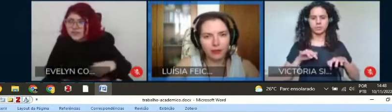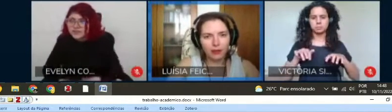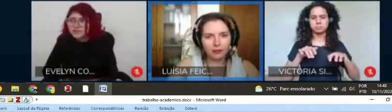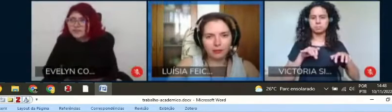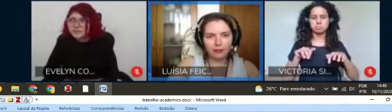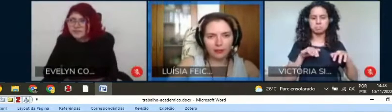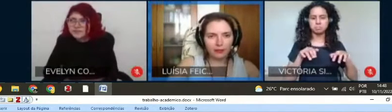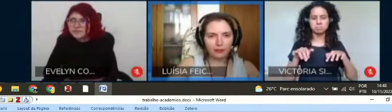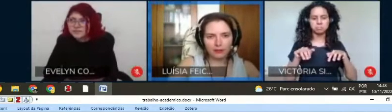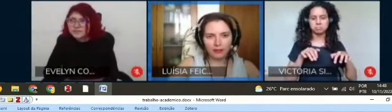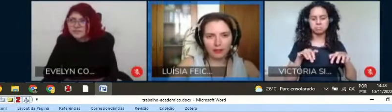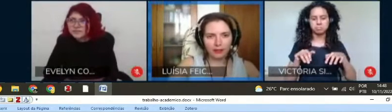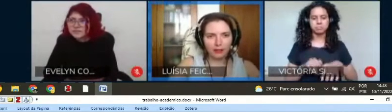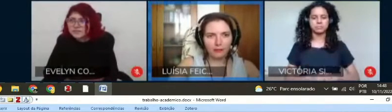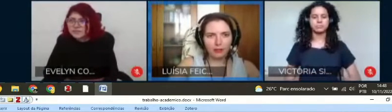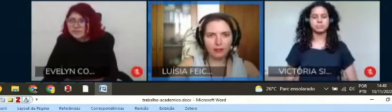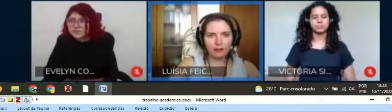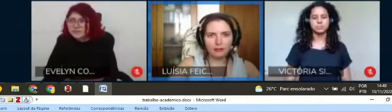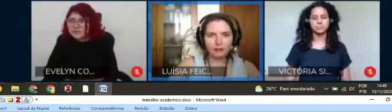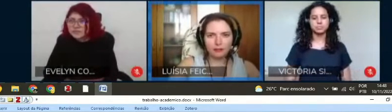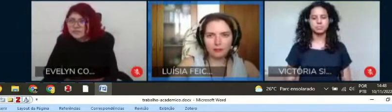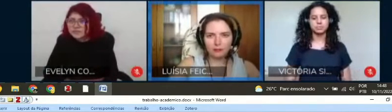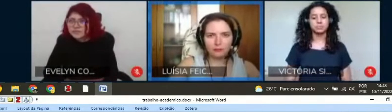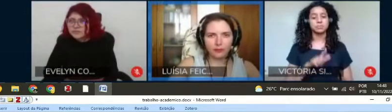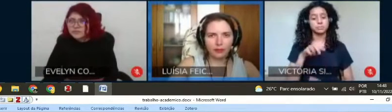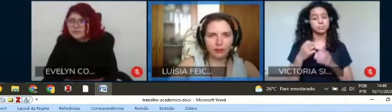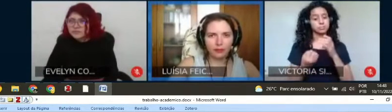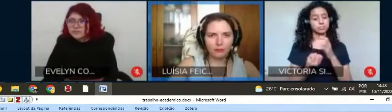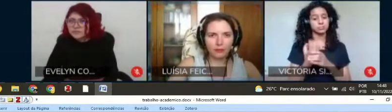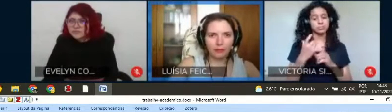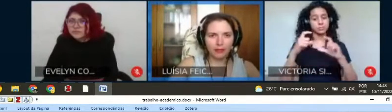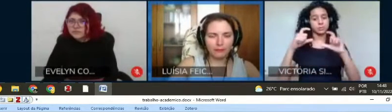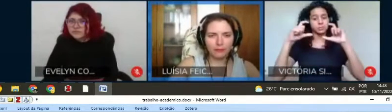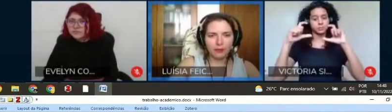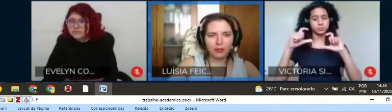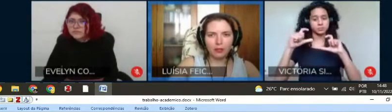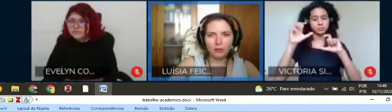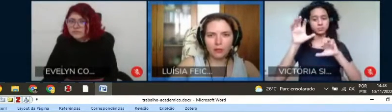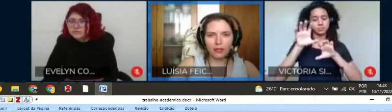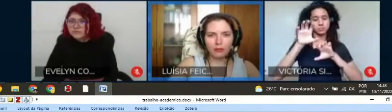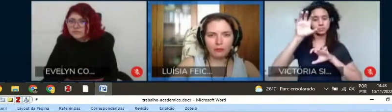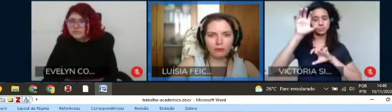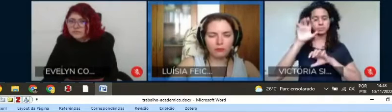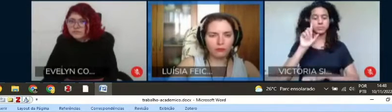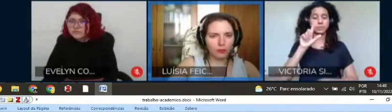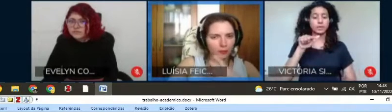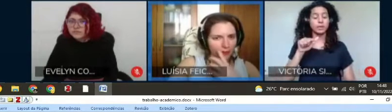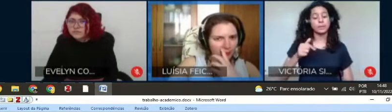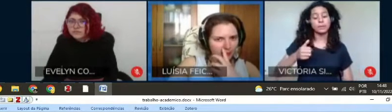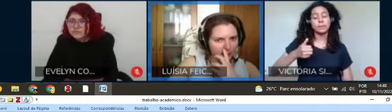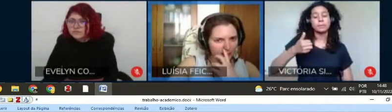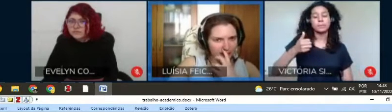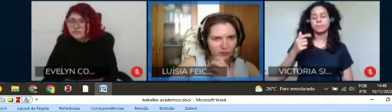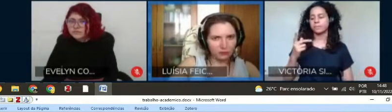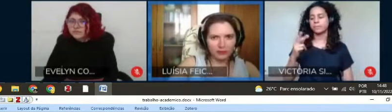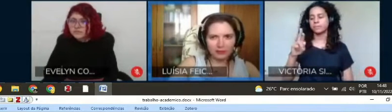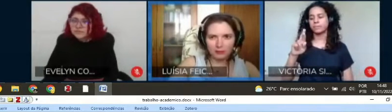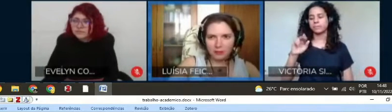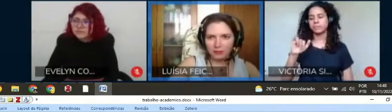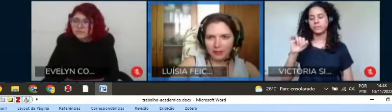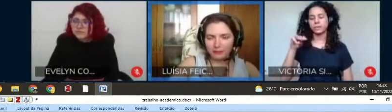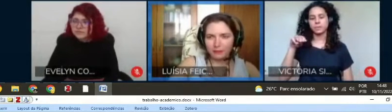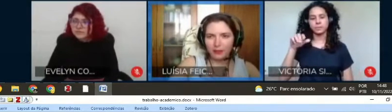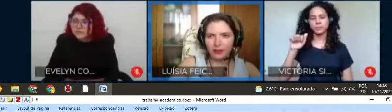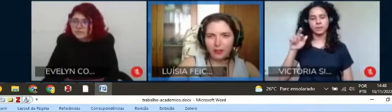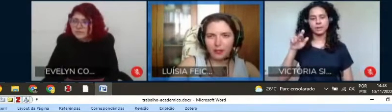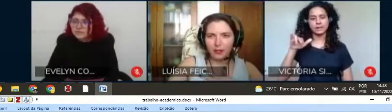animais. Então, essa aqui vai ser a minha seção primária. Como é que é o formato para que ela seja uma